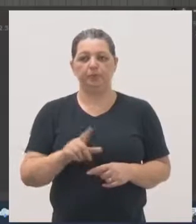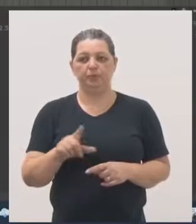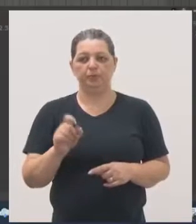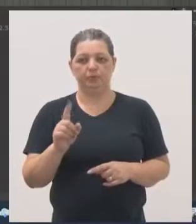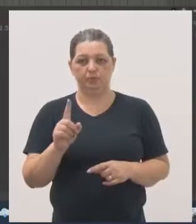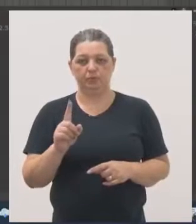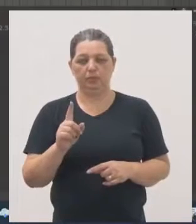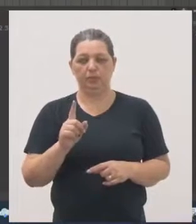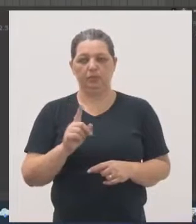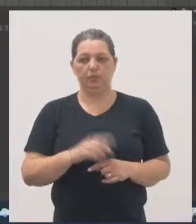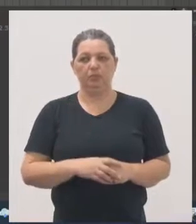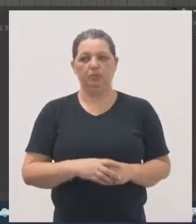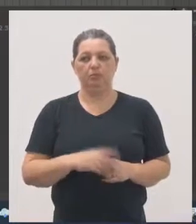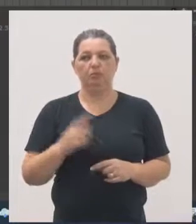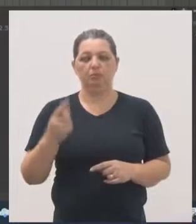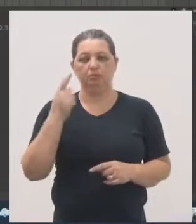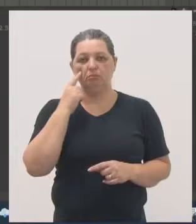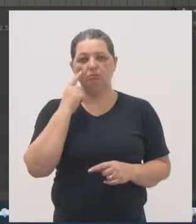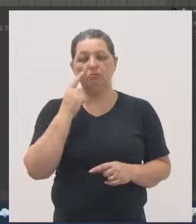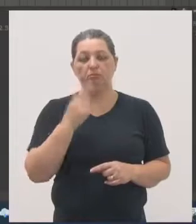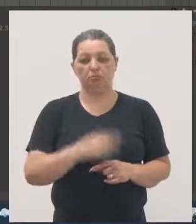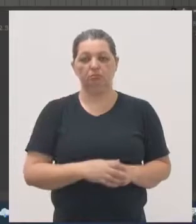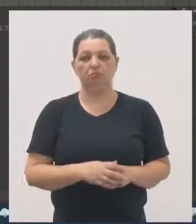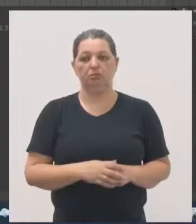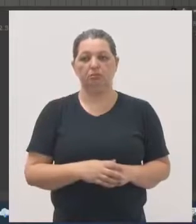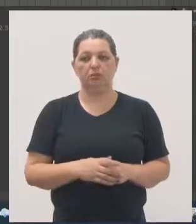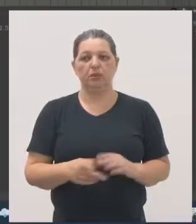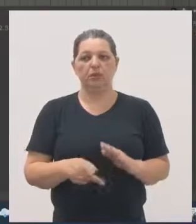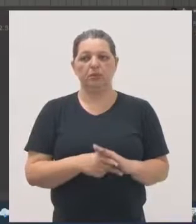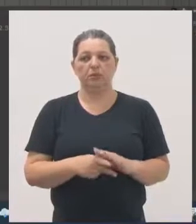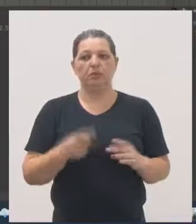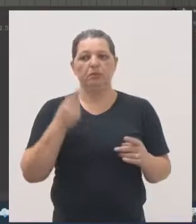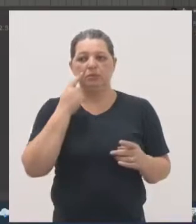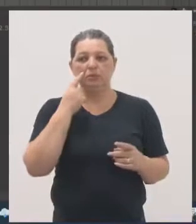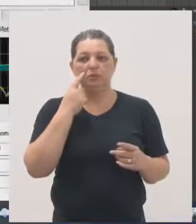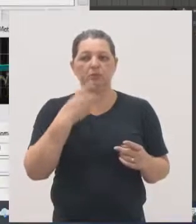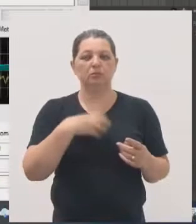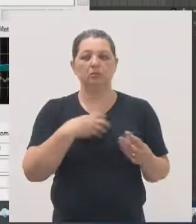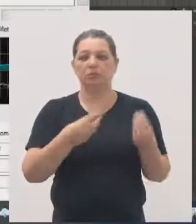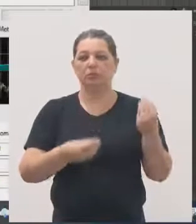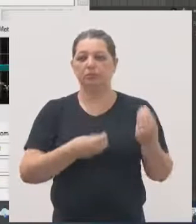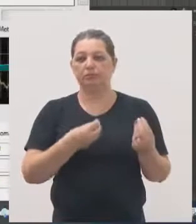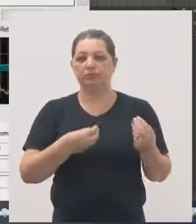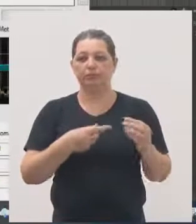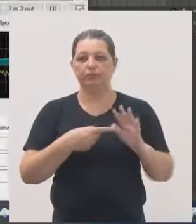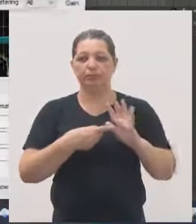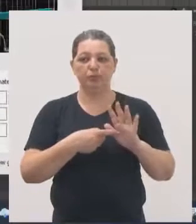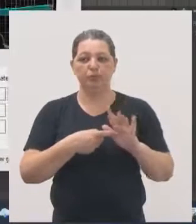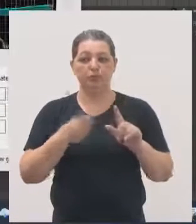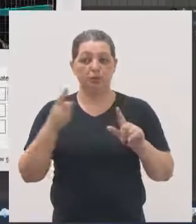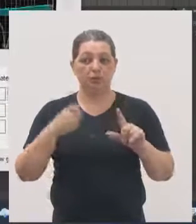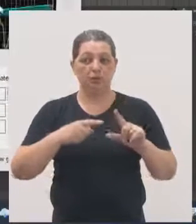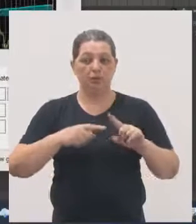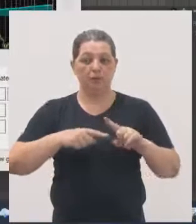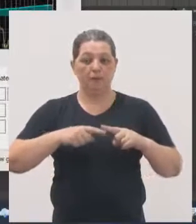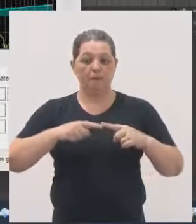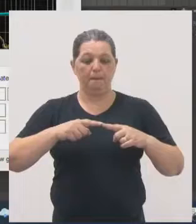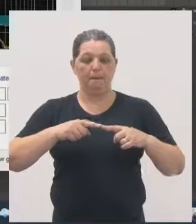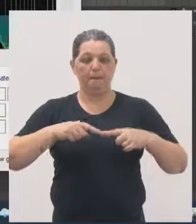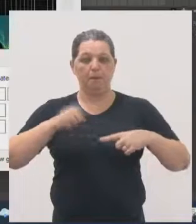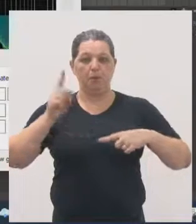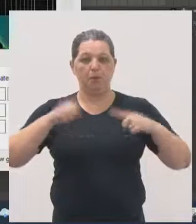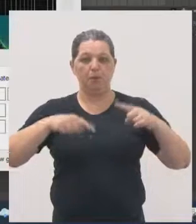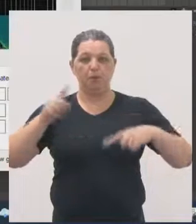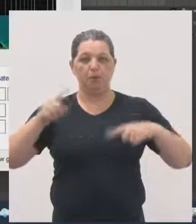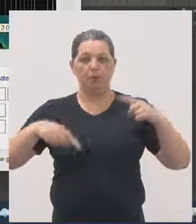ficar reproduzindo. Isso é legal para vocês separarem, né? Quem tá falando o quê, quem gravou o quê. Pensando na ideia que você